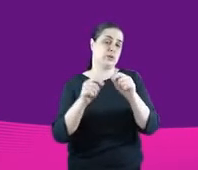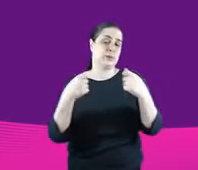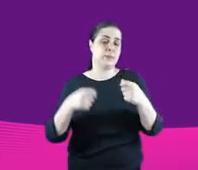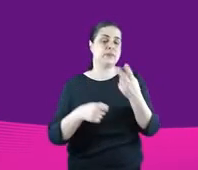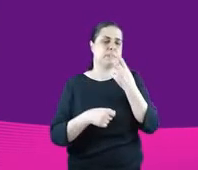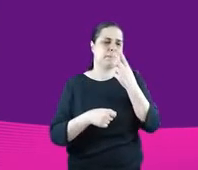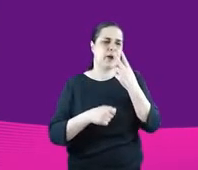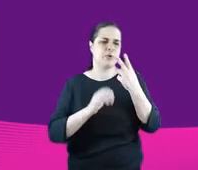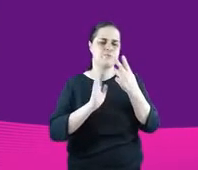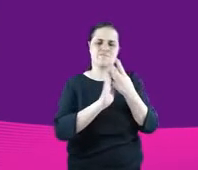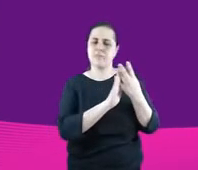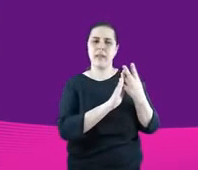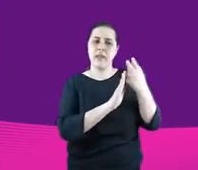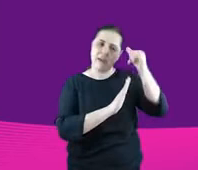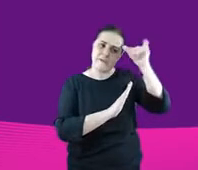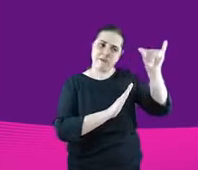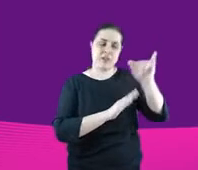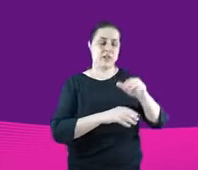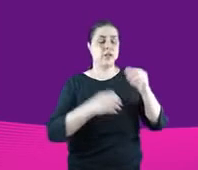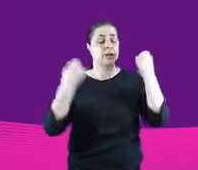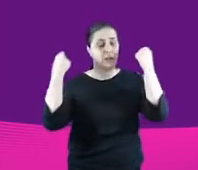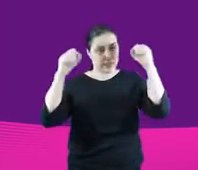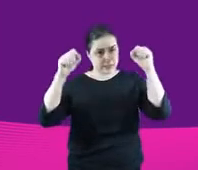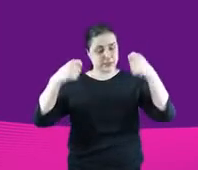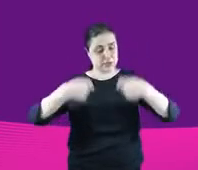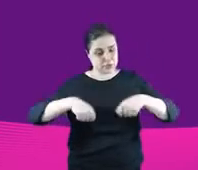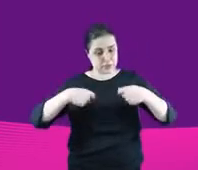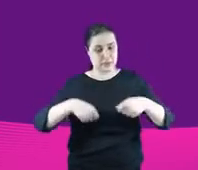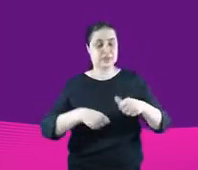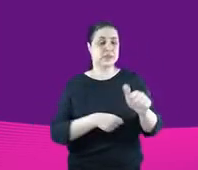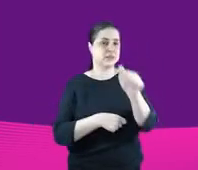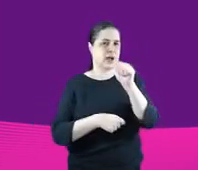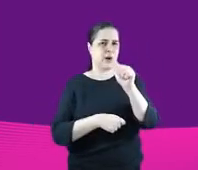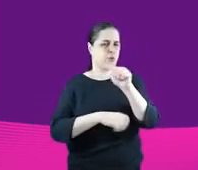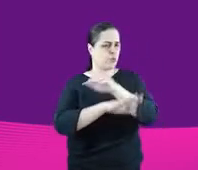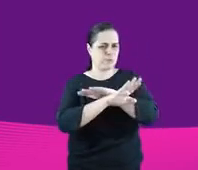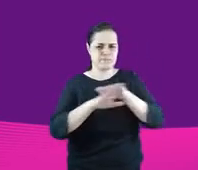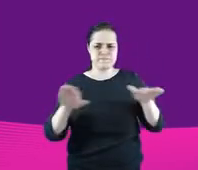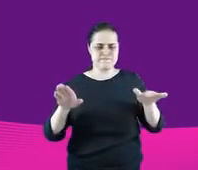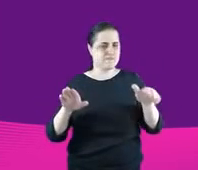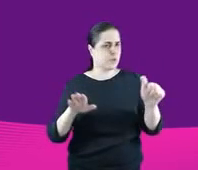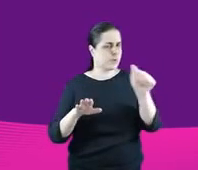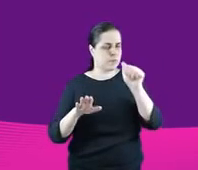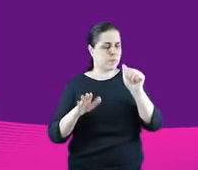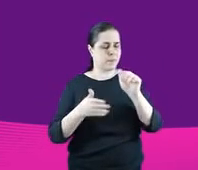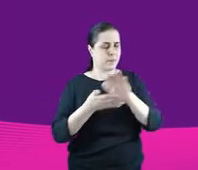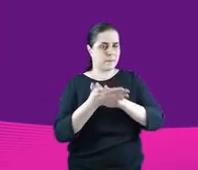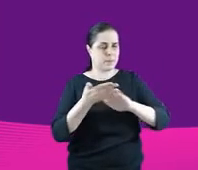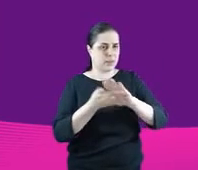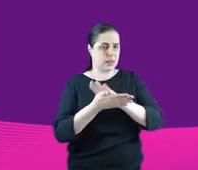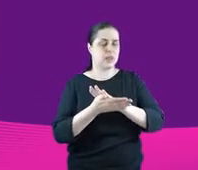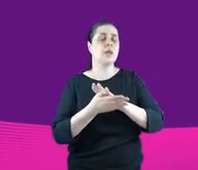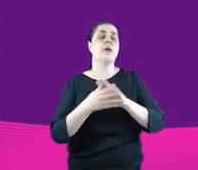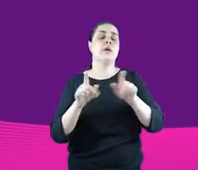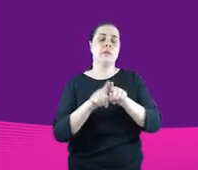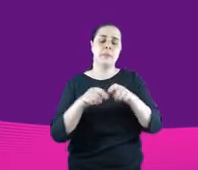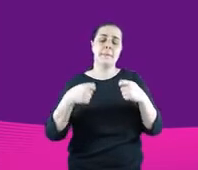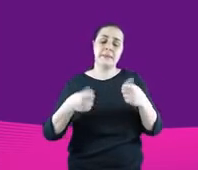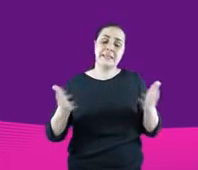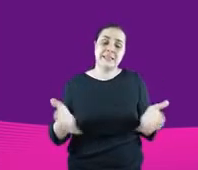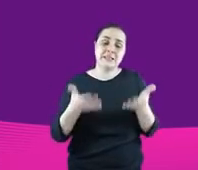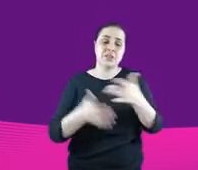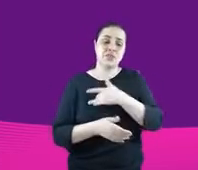peso, alteração de dieta e restrição de álcool, né? Então, a gente deve incentivar esses pacientes, né, que logo que